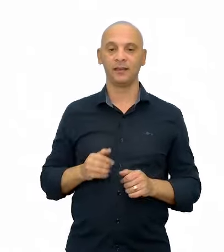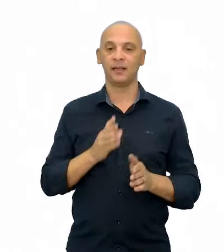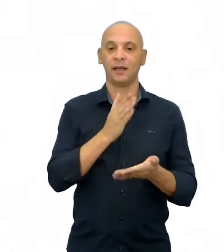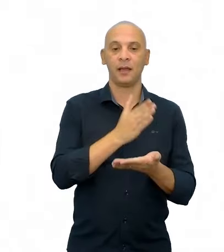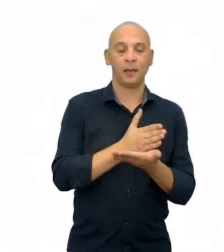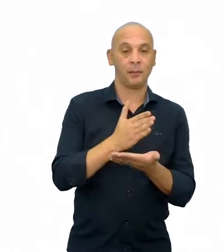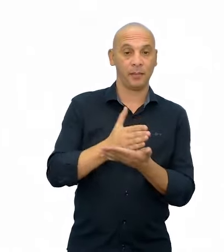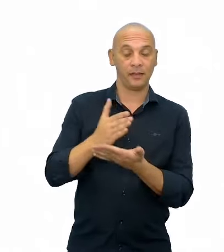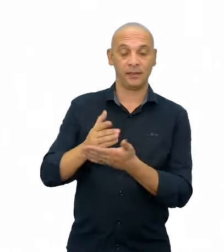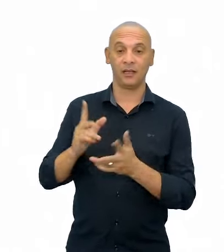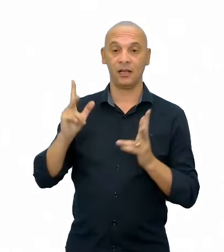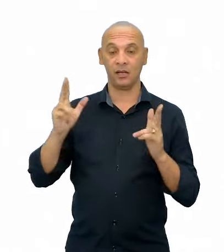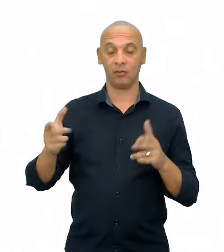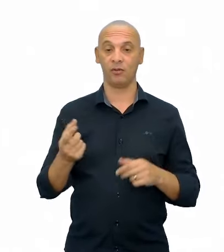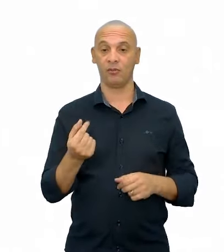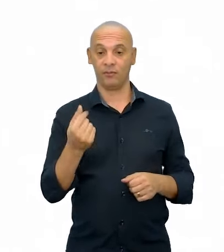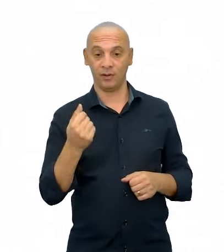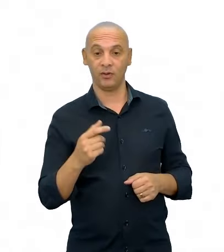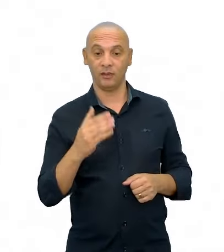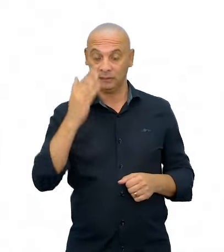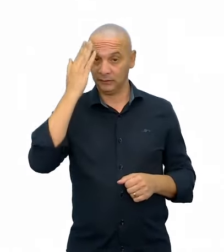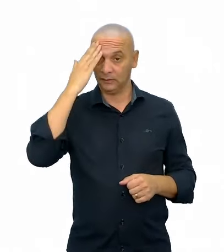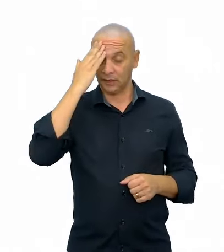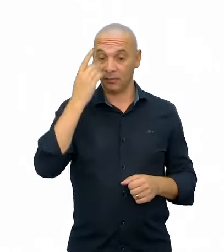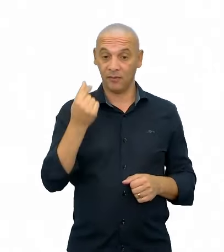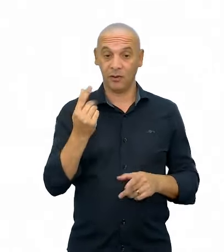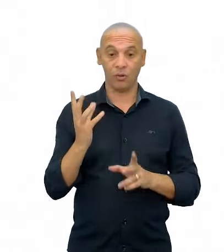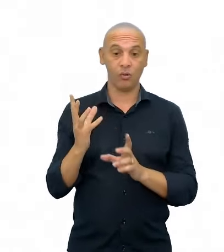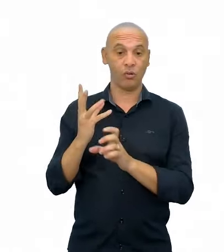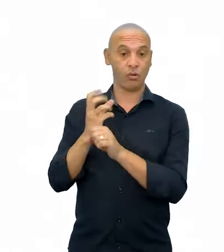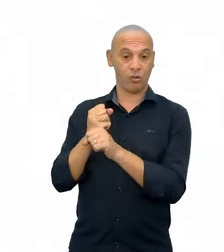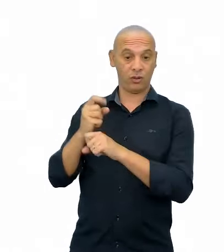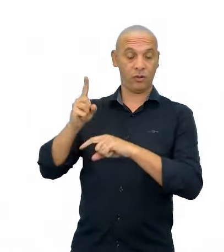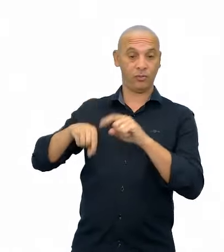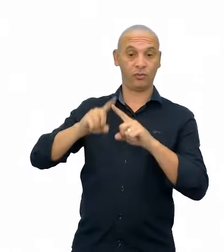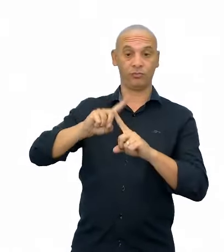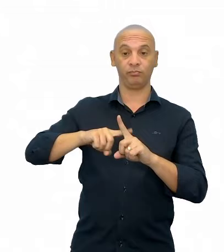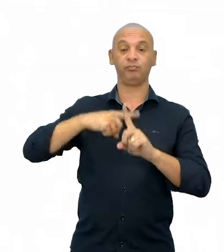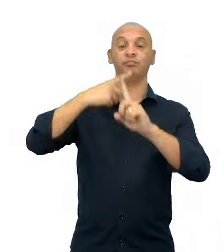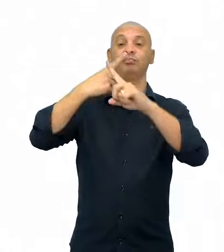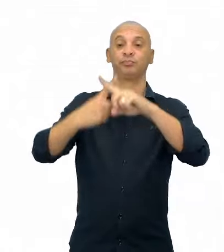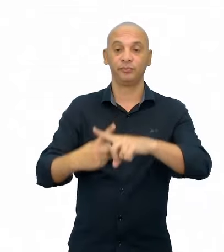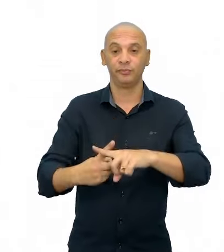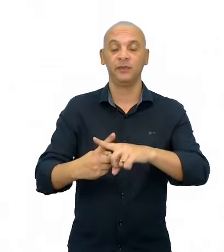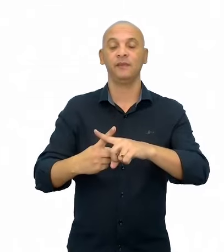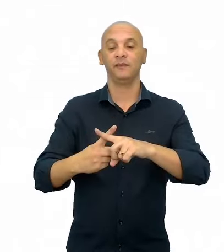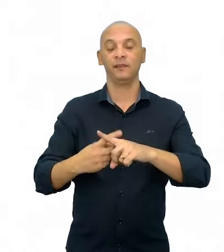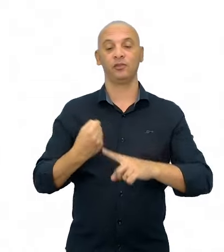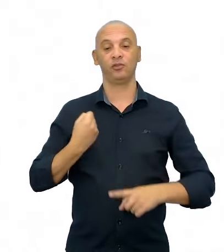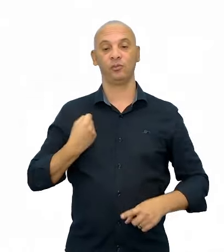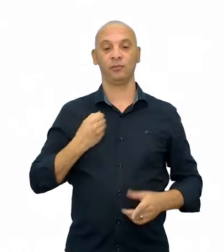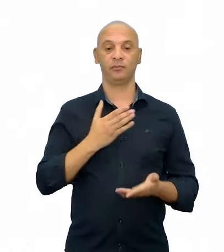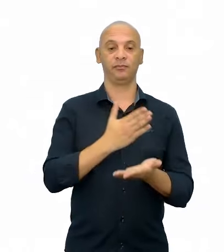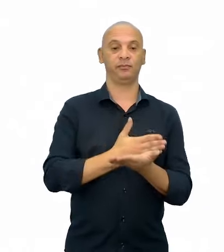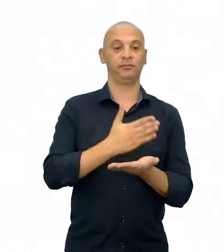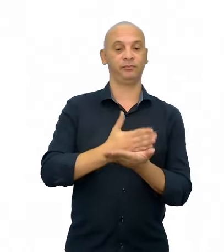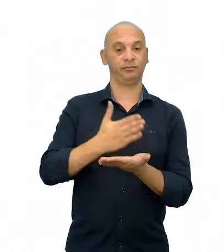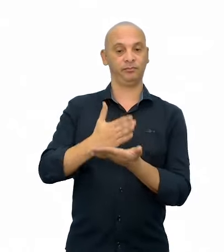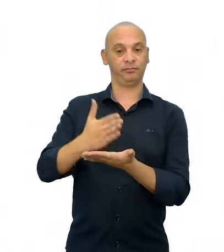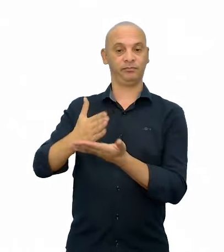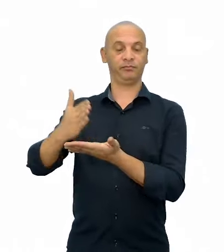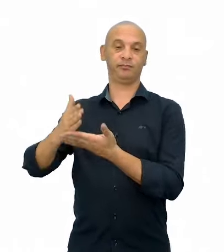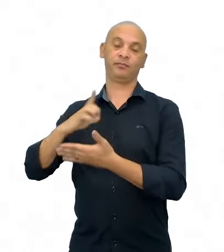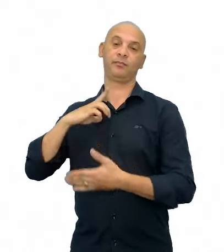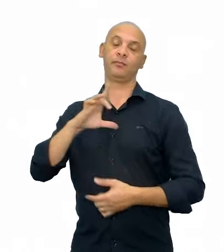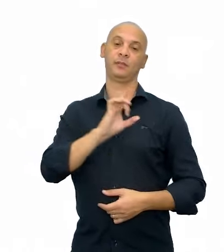parcelas de mesmo valor. Para saber o valor total de um produto, multiplicamos o número de parcelas pelo valor